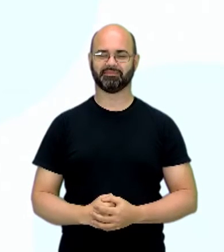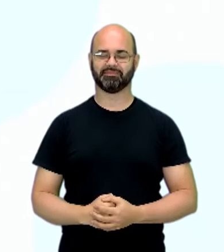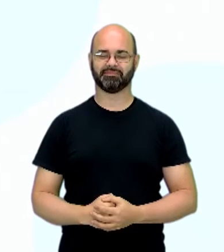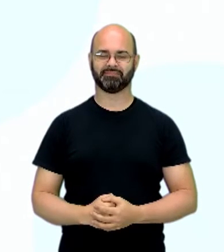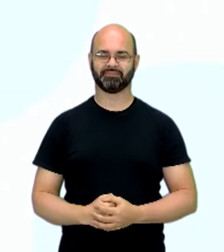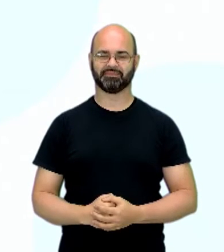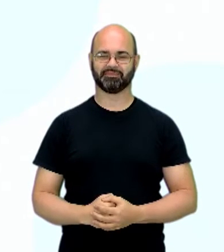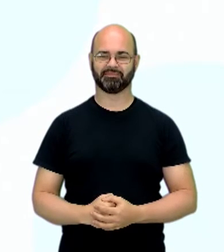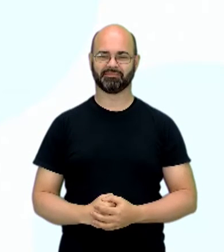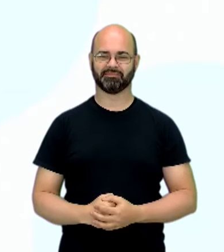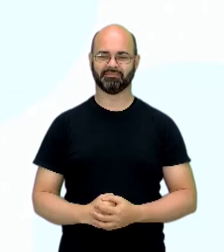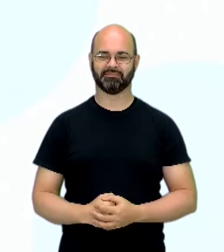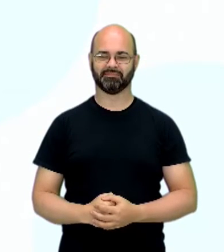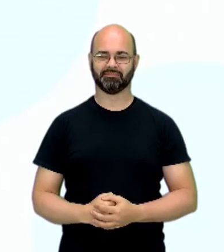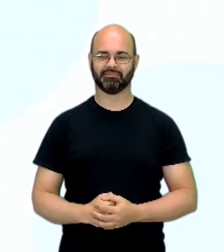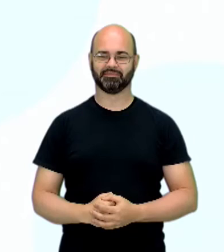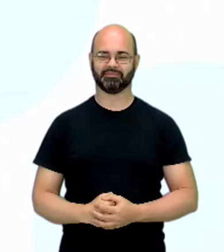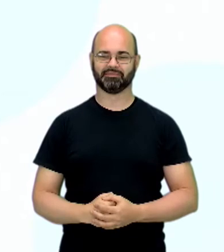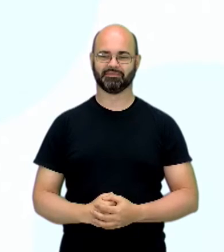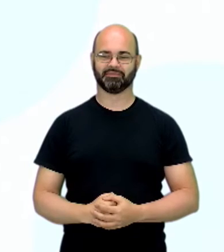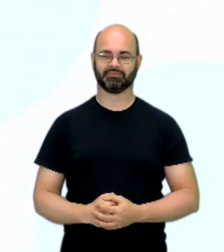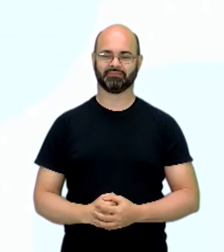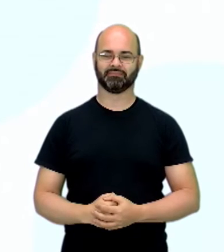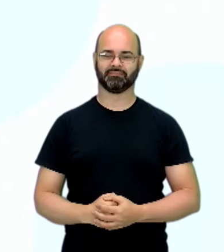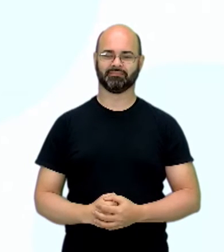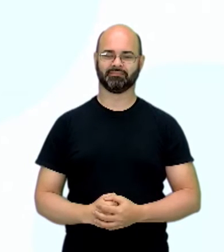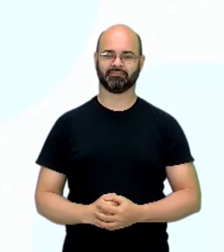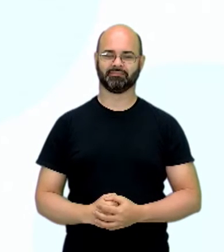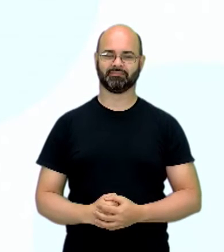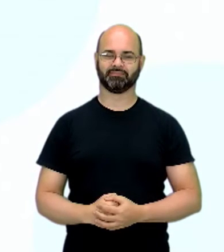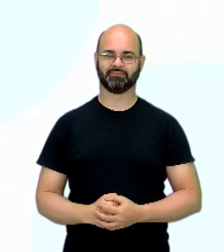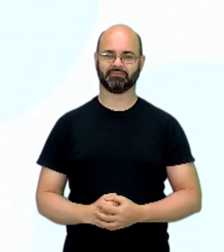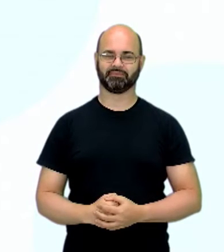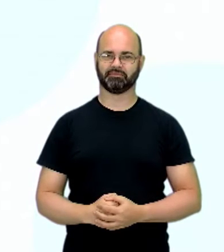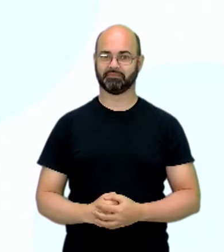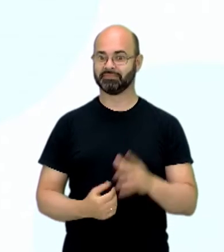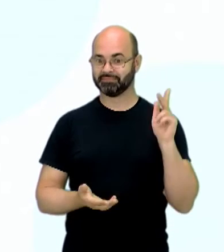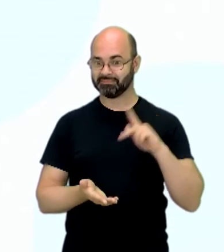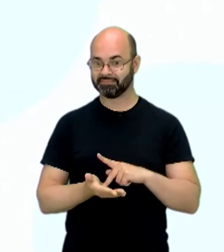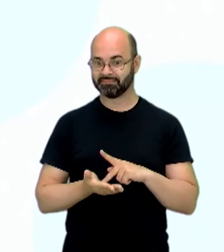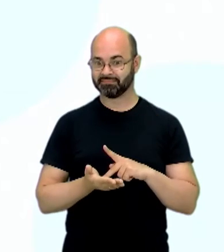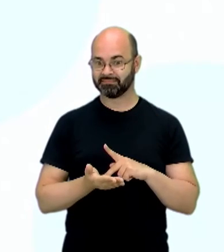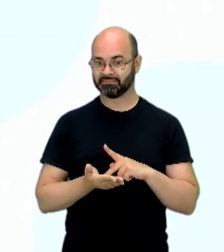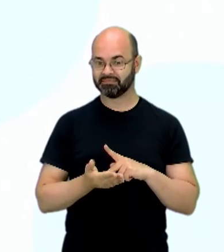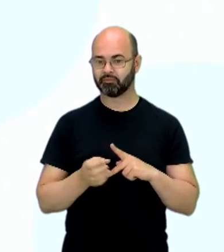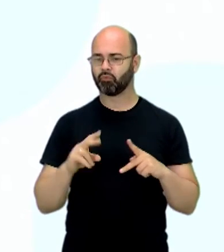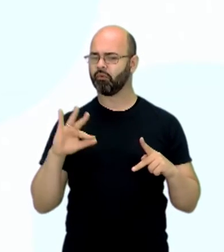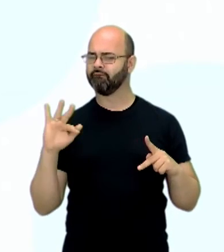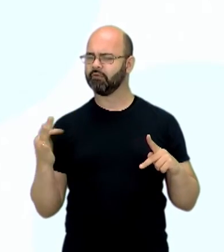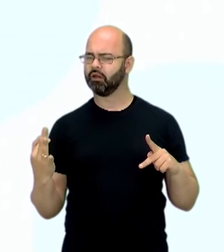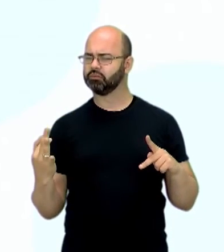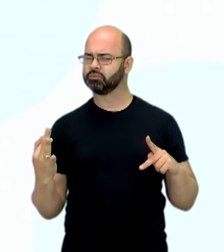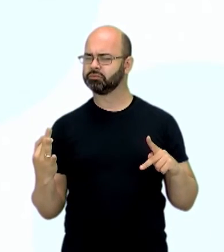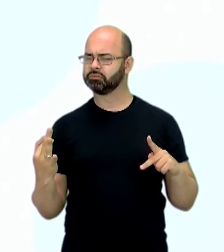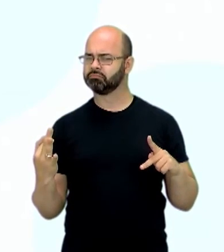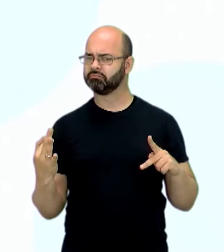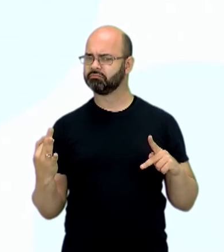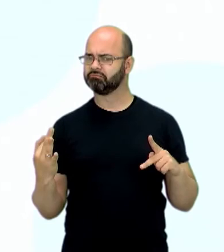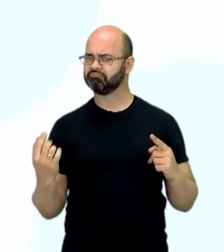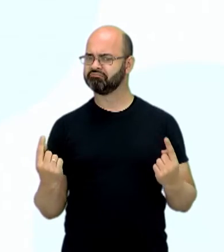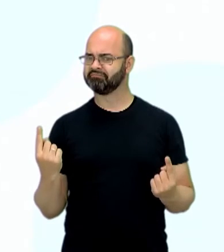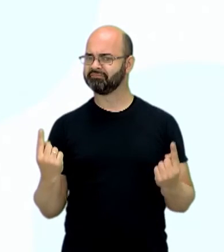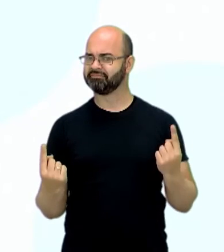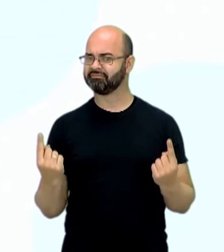a relaxar depois de ensinar o dia inteiro na chuva. True or false? Verdadeiro